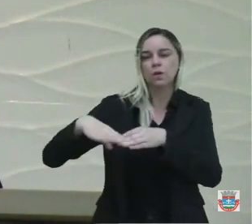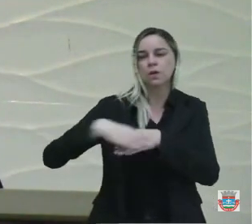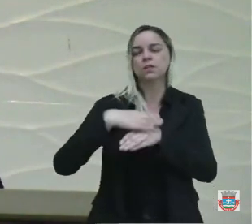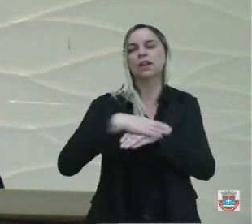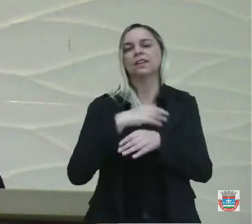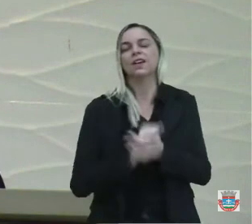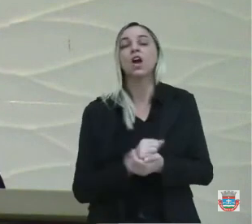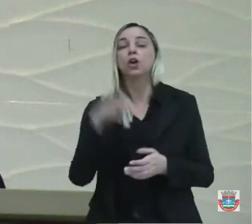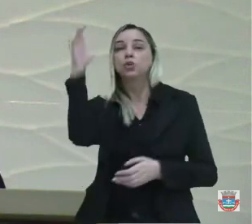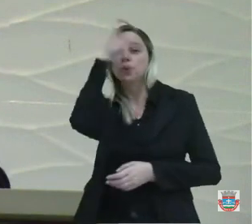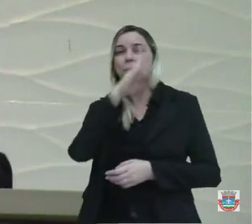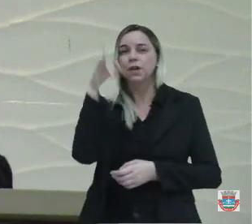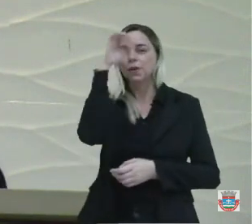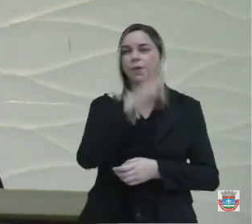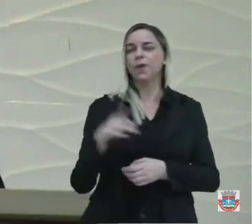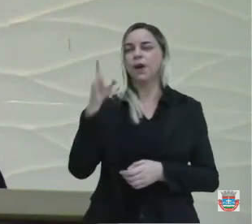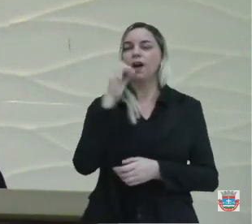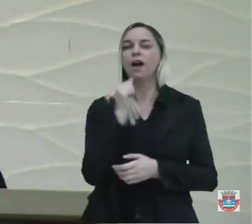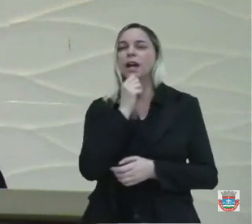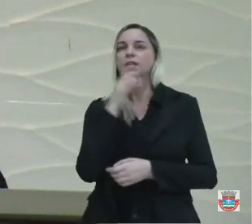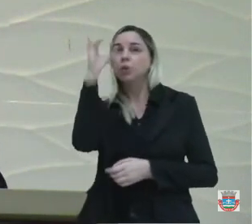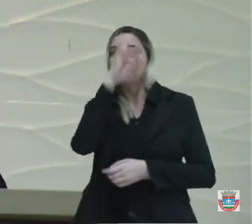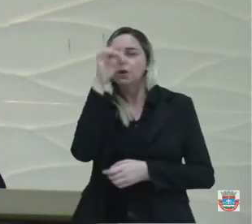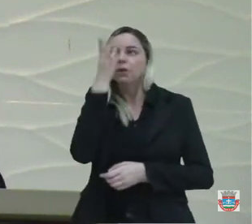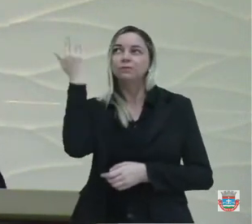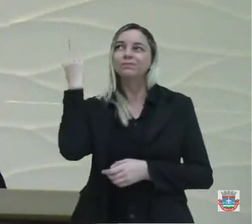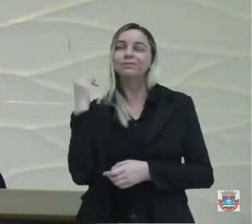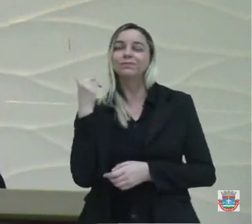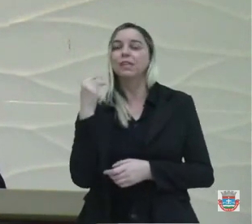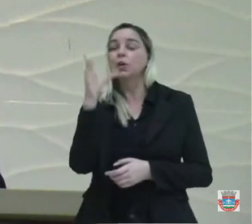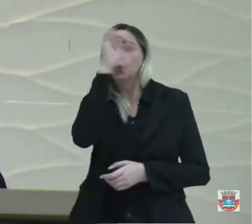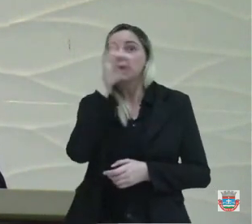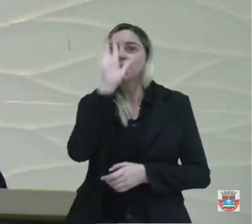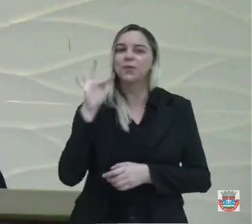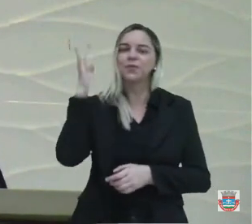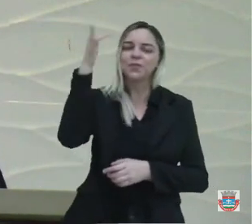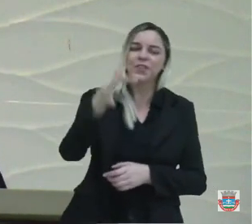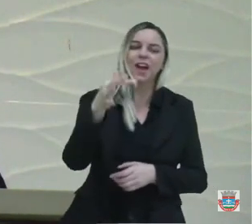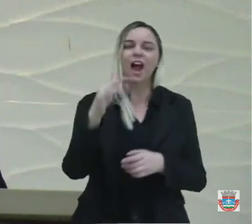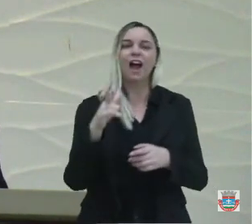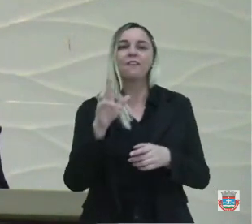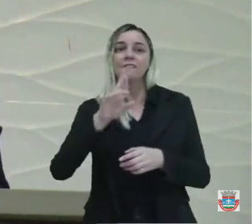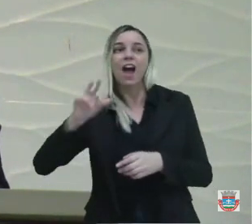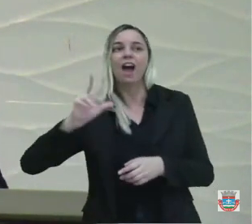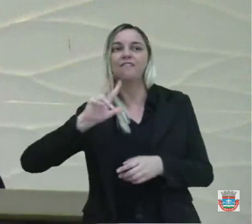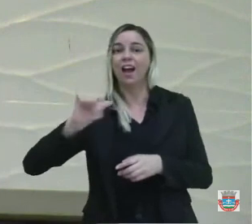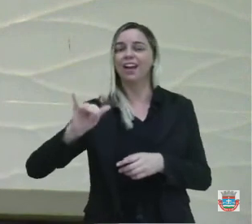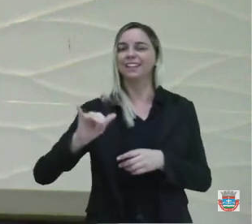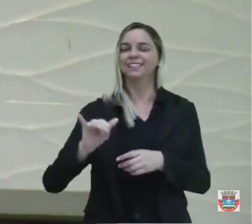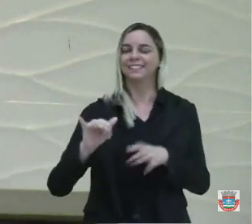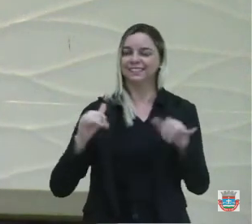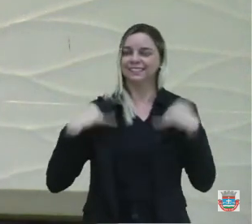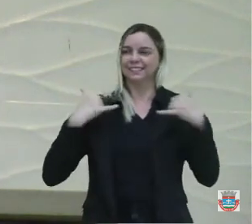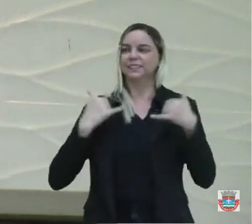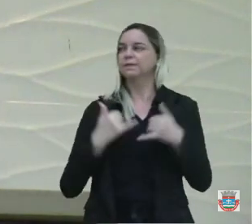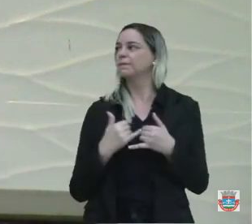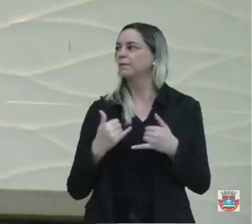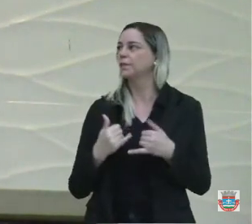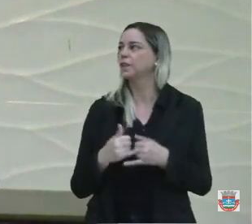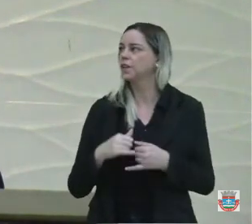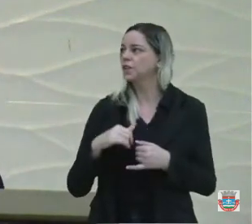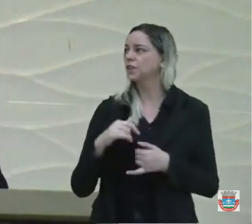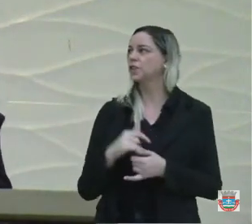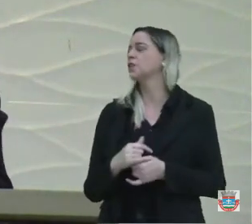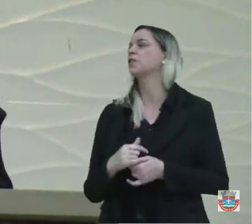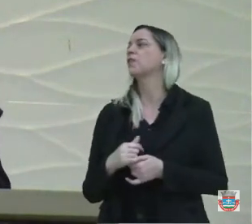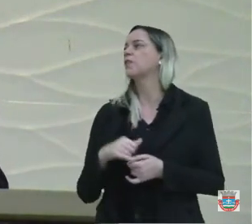domingo eu não coloquei, mas também está fazendo o menino lá de Lajedo, meu amigo, Dentes da Água, né? Foi vereador,